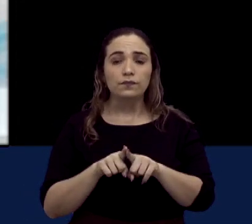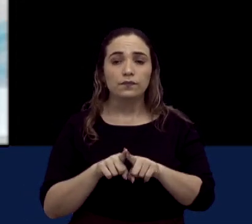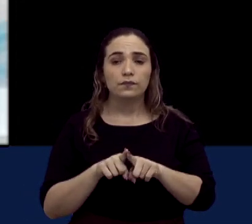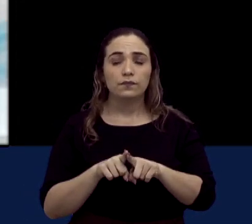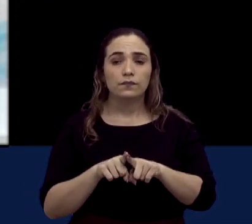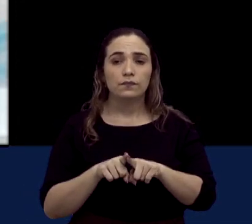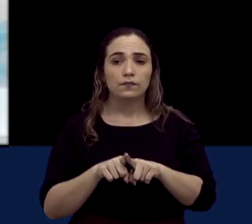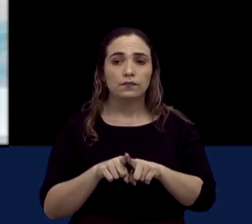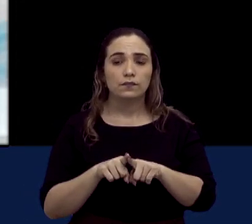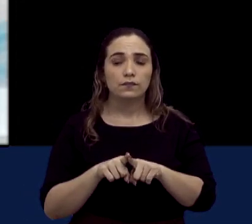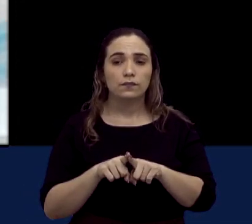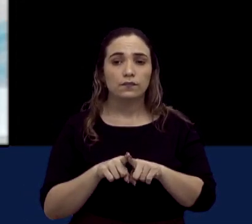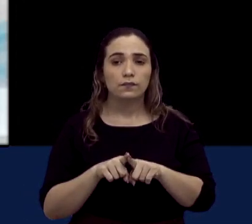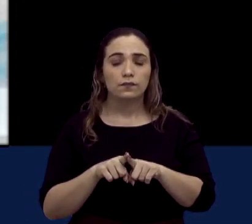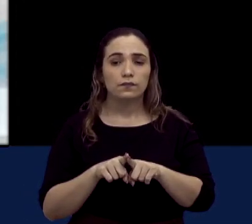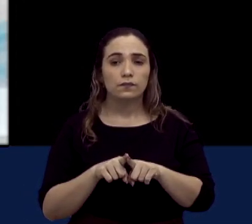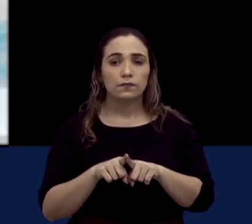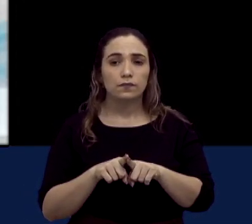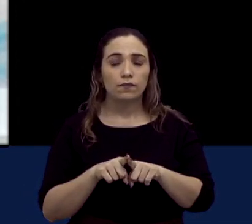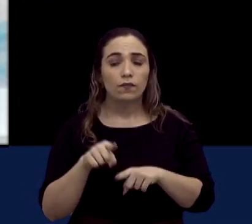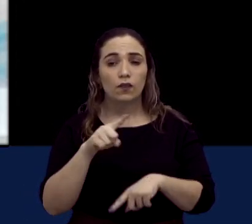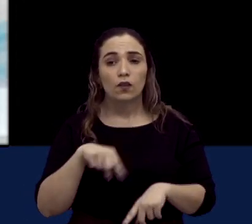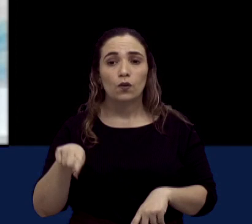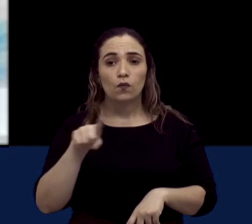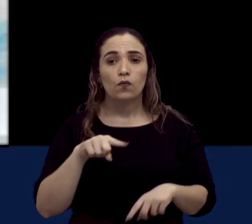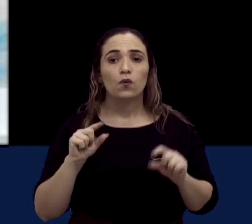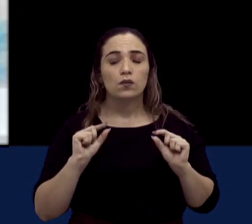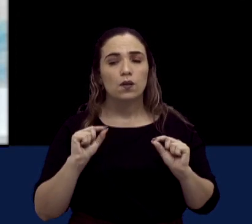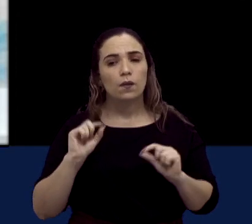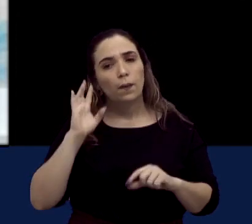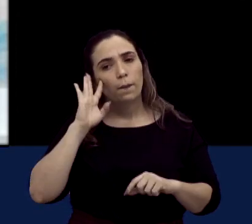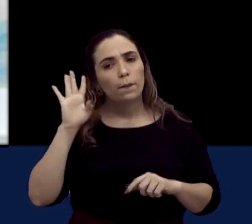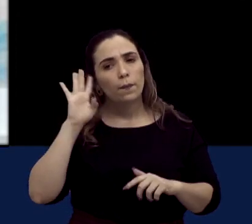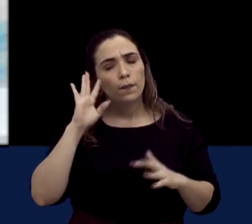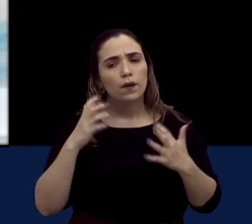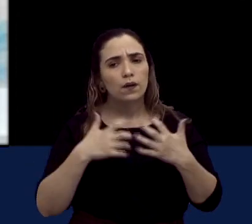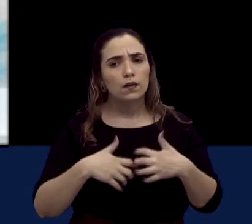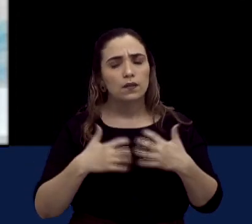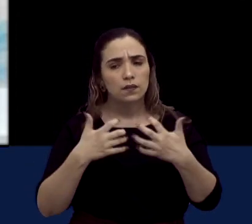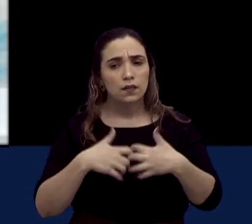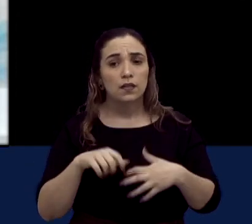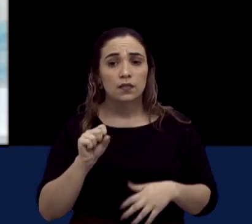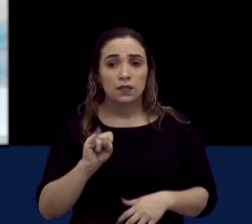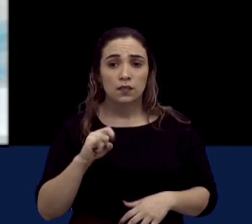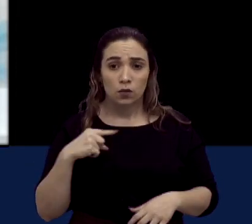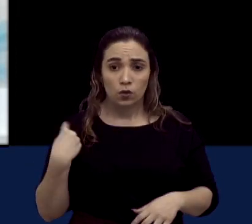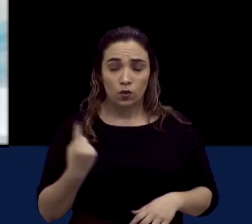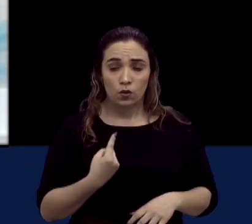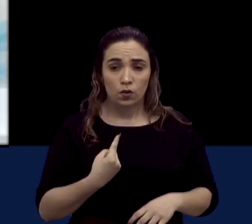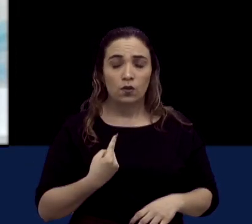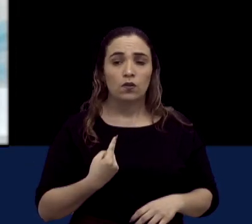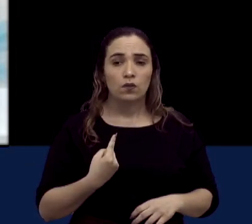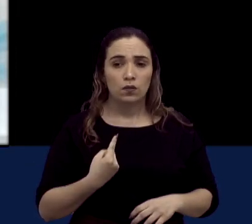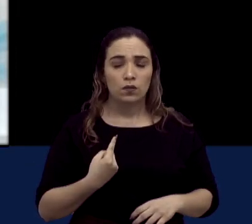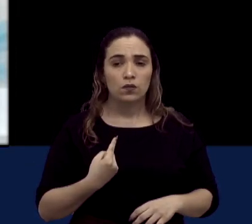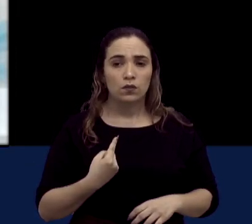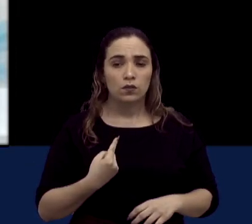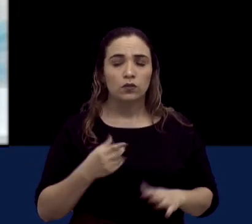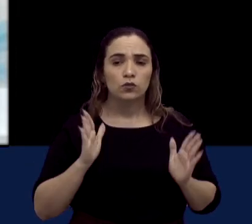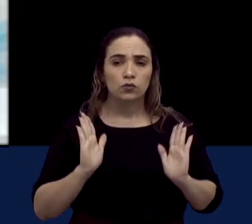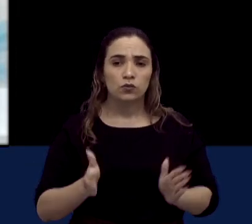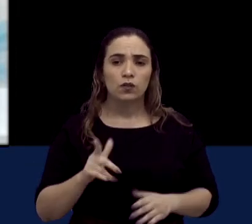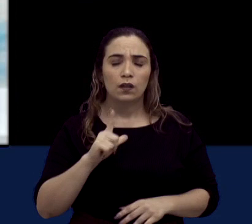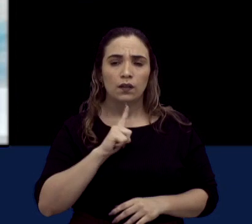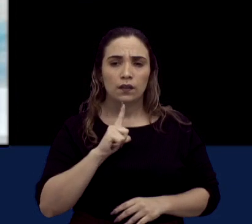exercíciozinho com a gente, com vocês, para a gente pensar se a gente já